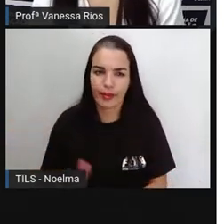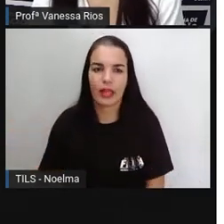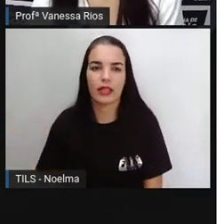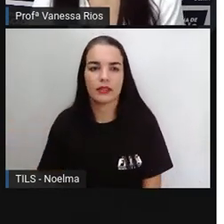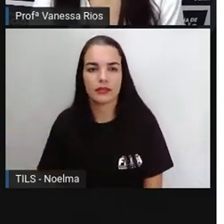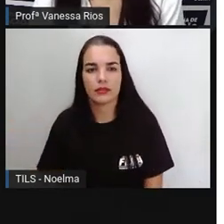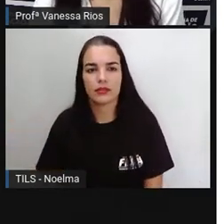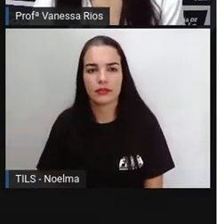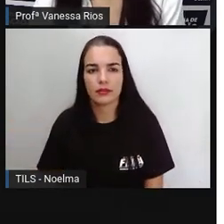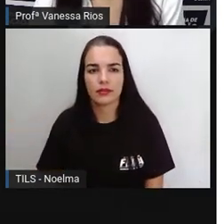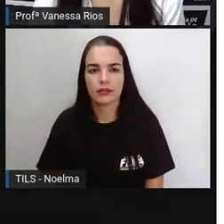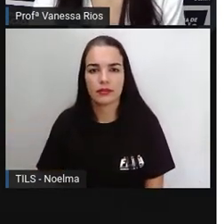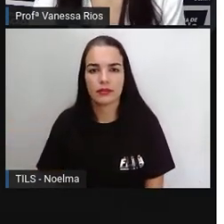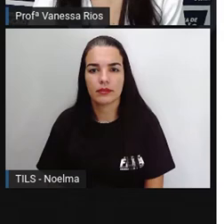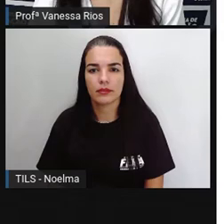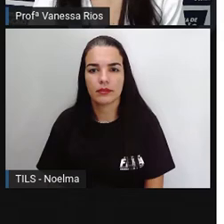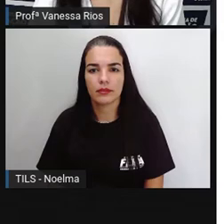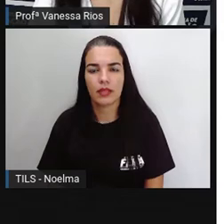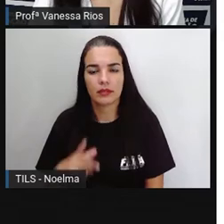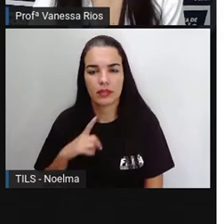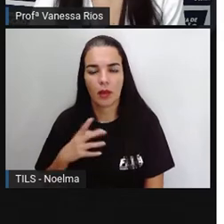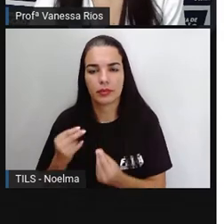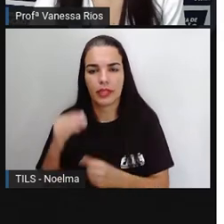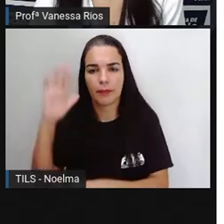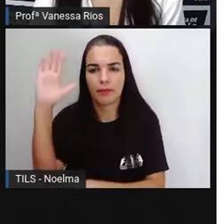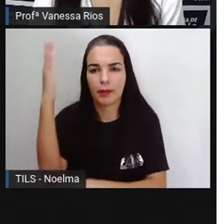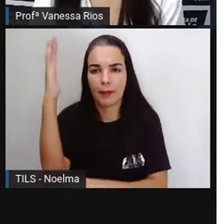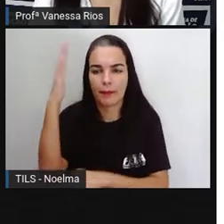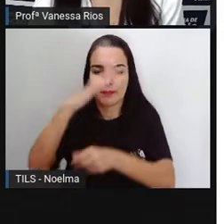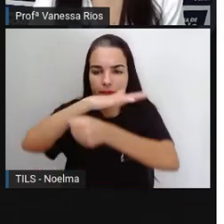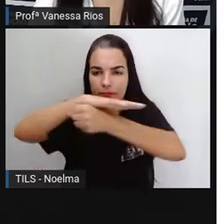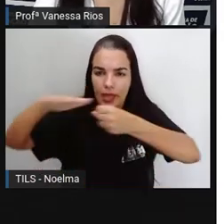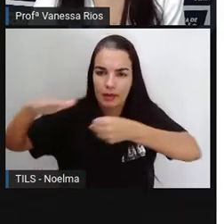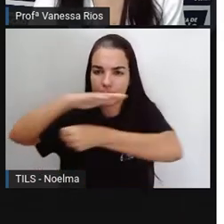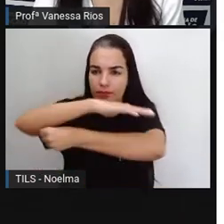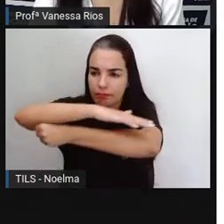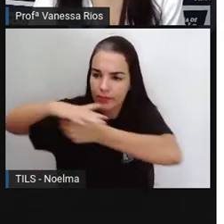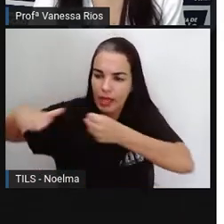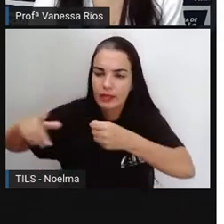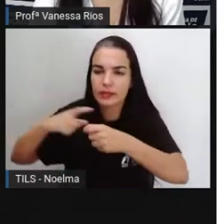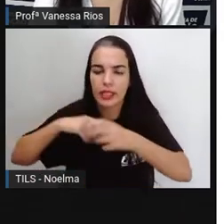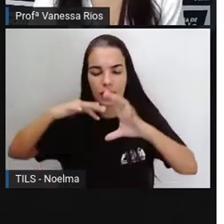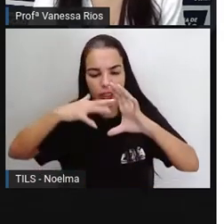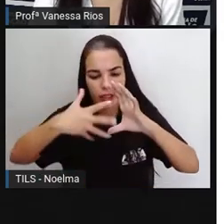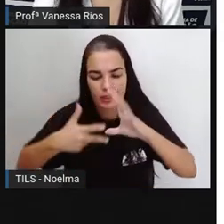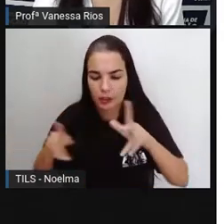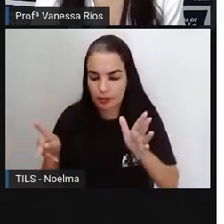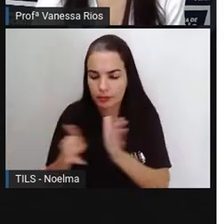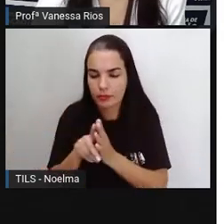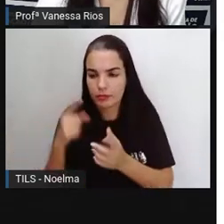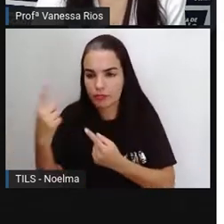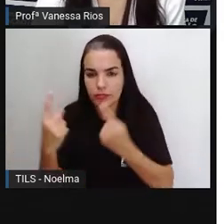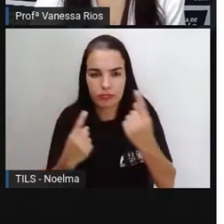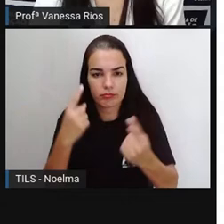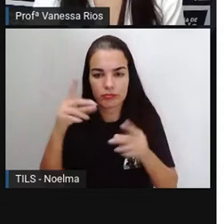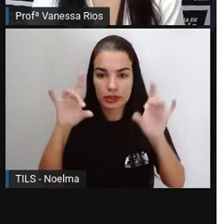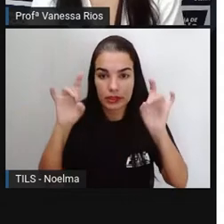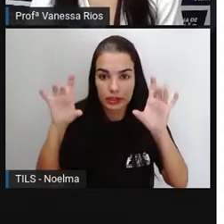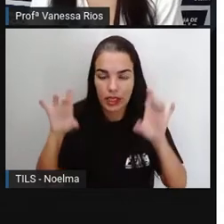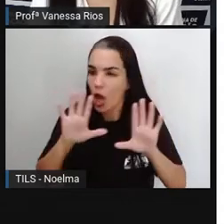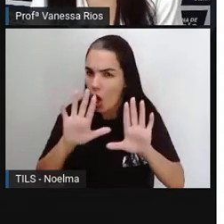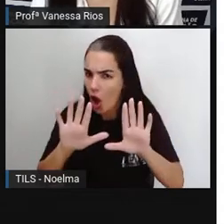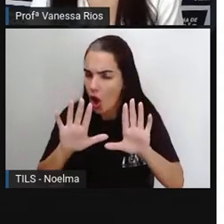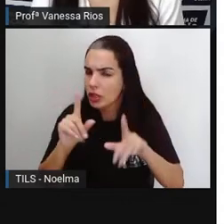tipos de madeiras com características, né, específicas diferentes. Lembrando aí que não é